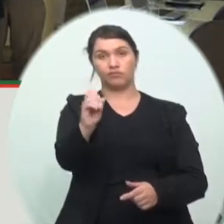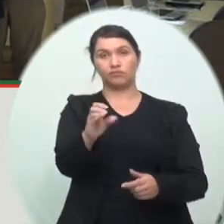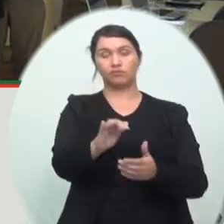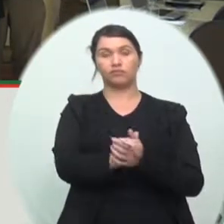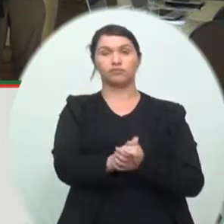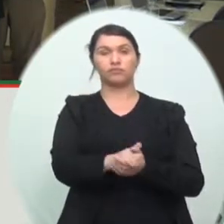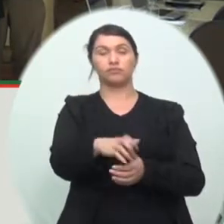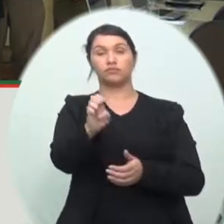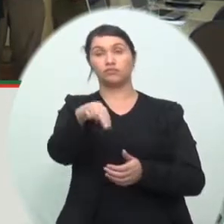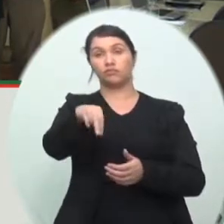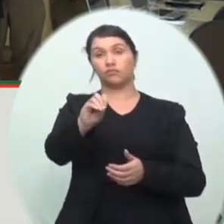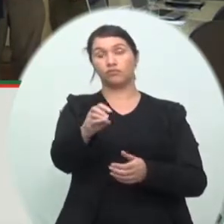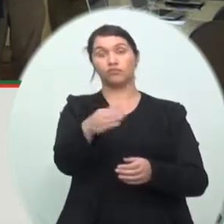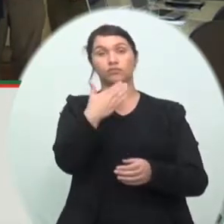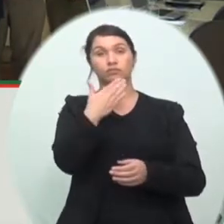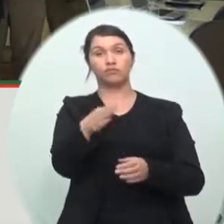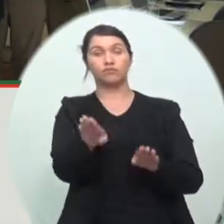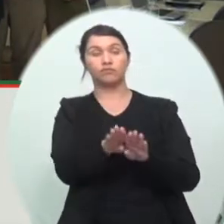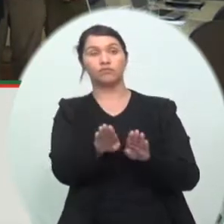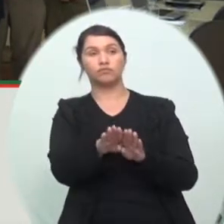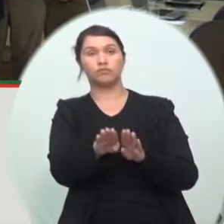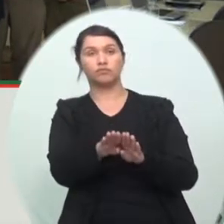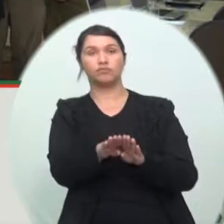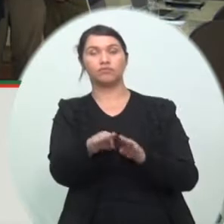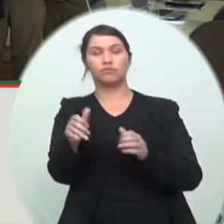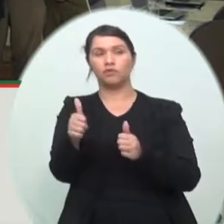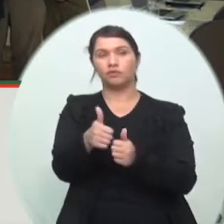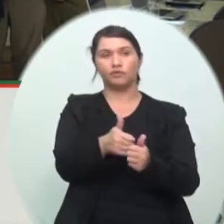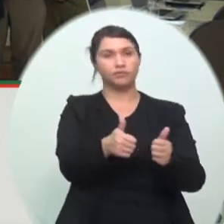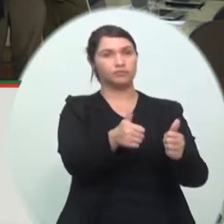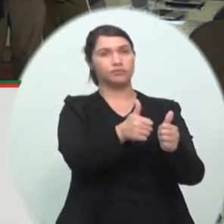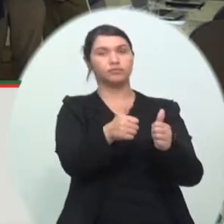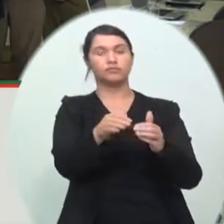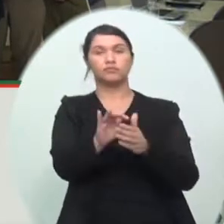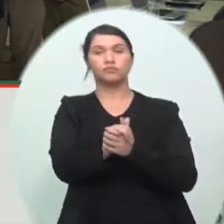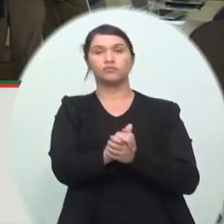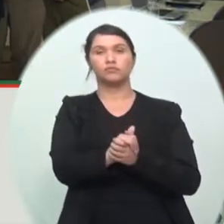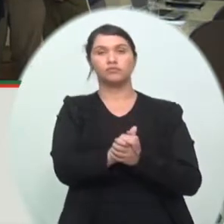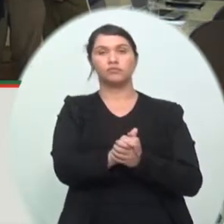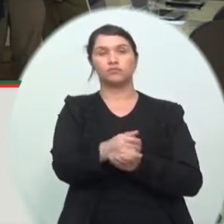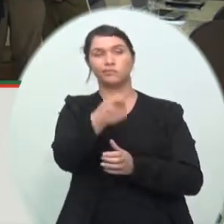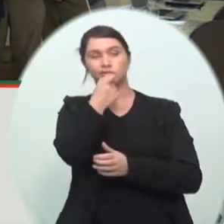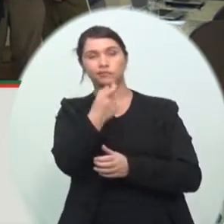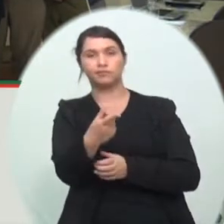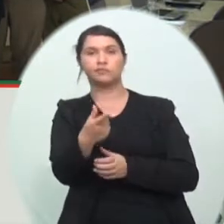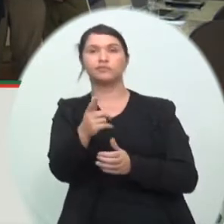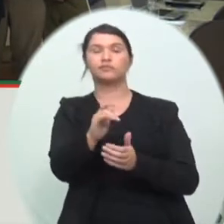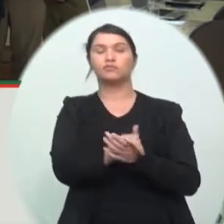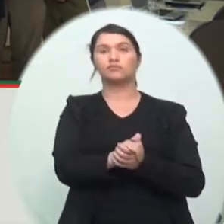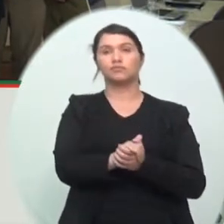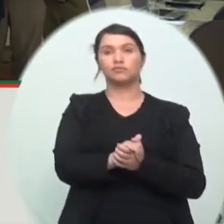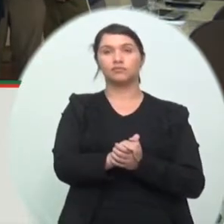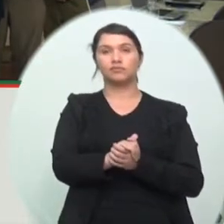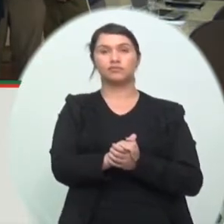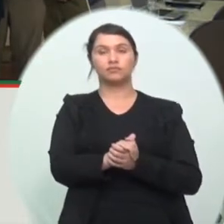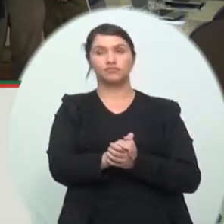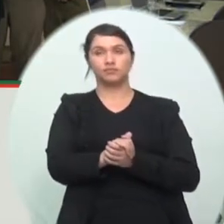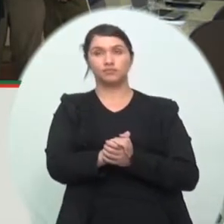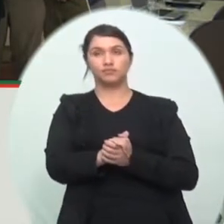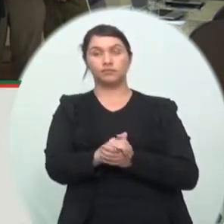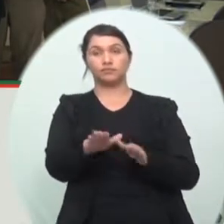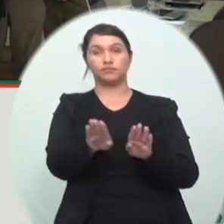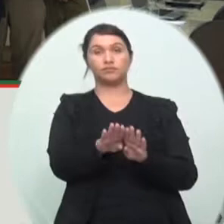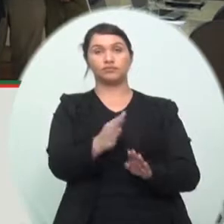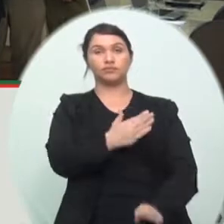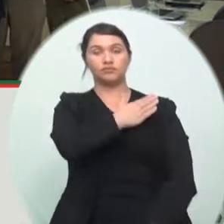sensacional, orientando, fazendo observações. E o mesmo procedimento, o coronel